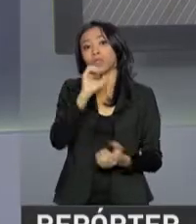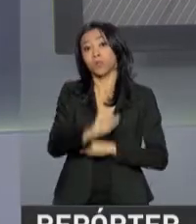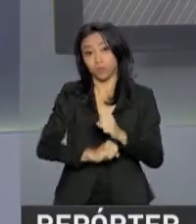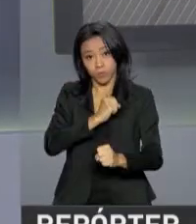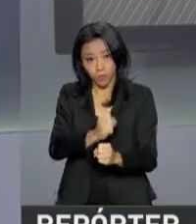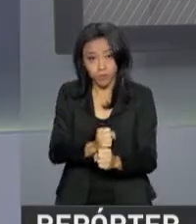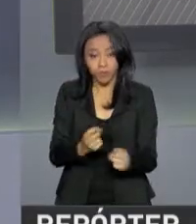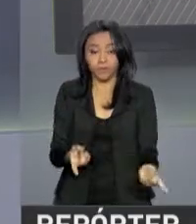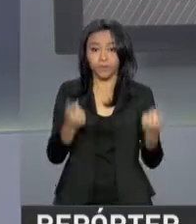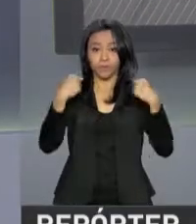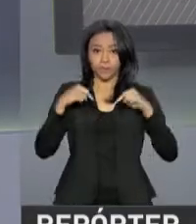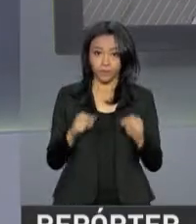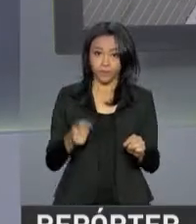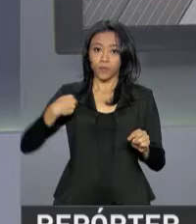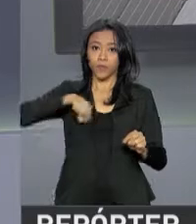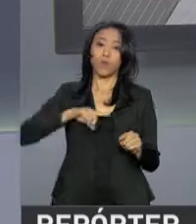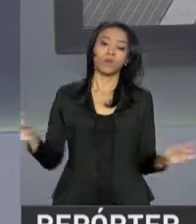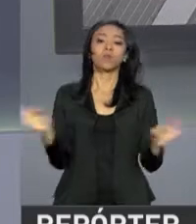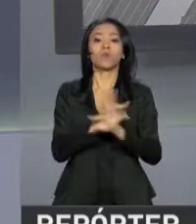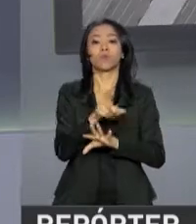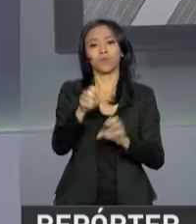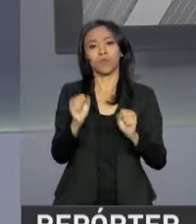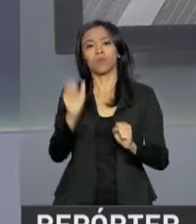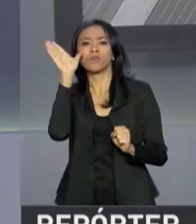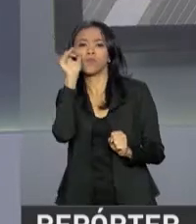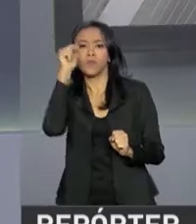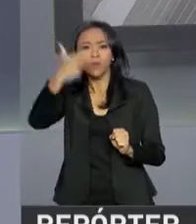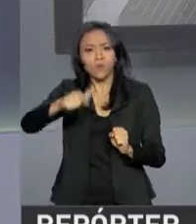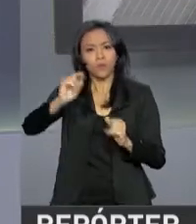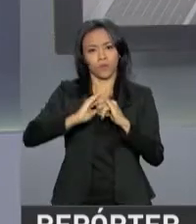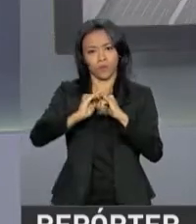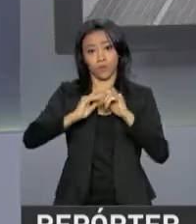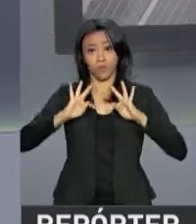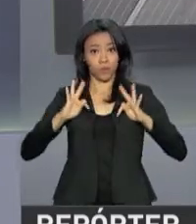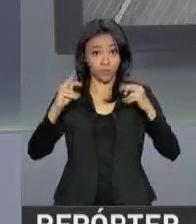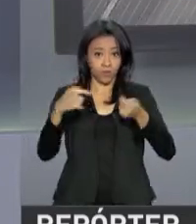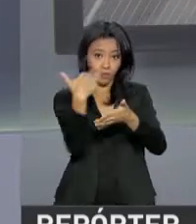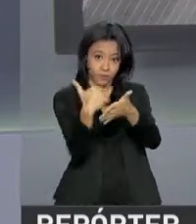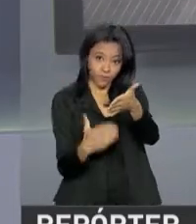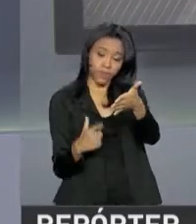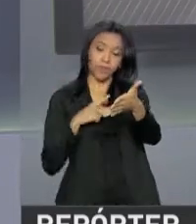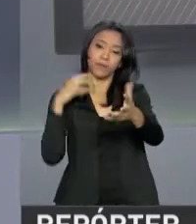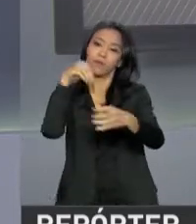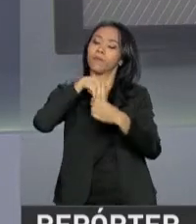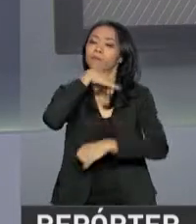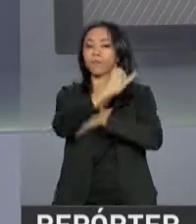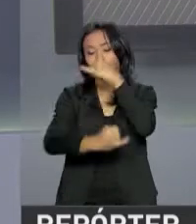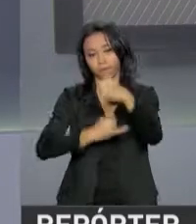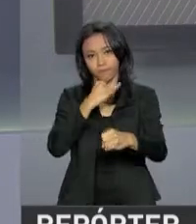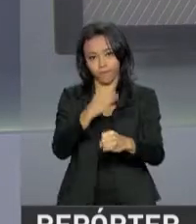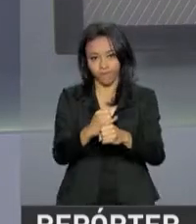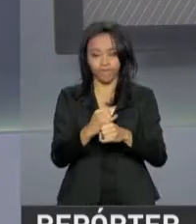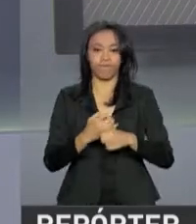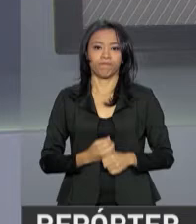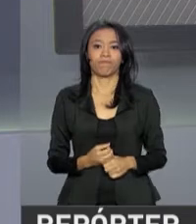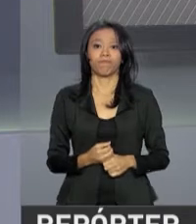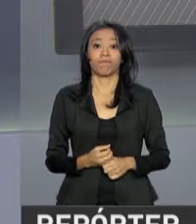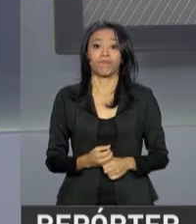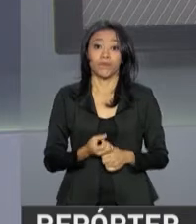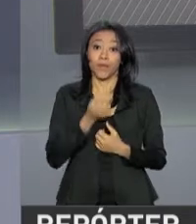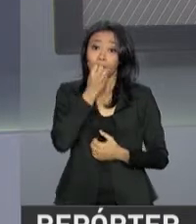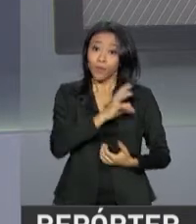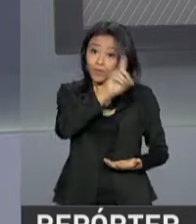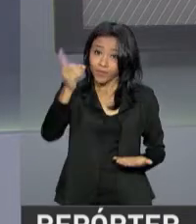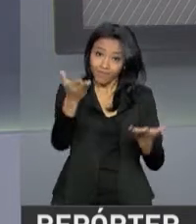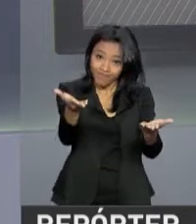nós ficamos por aqui você pode rever as reportagens no youtube e toda a nossa programação também está na página da nbr na internet um